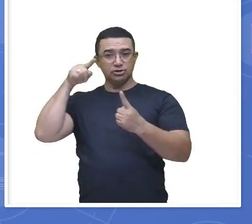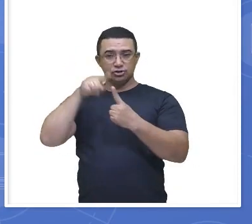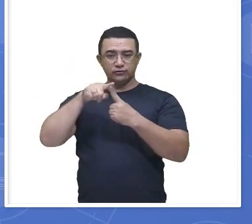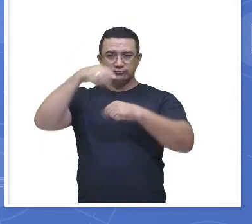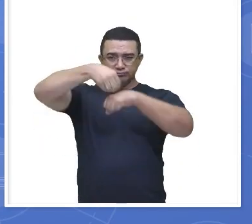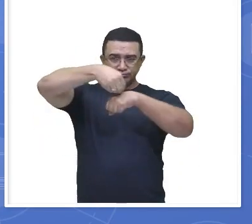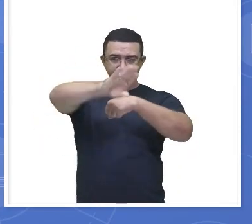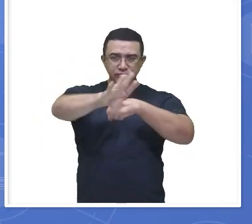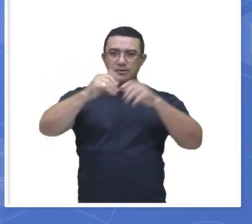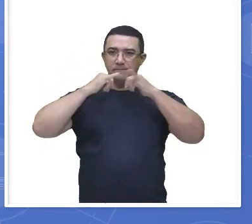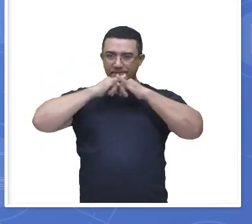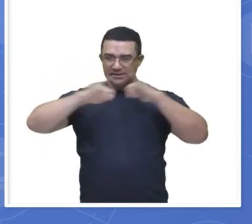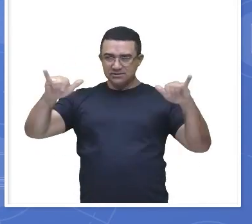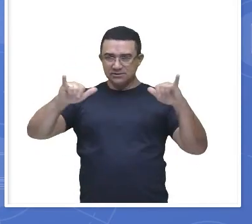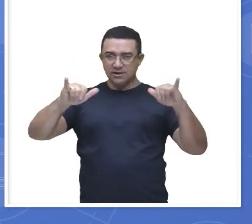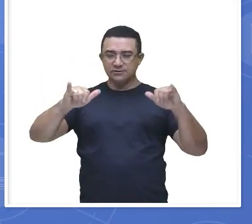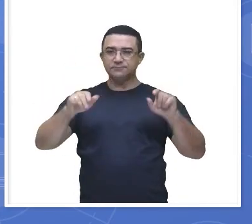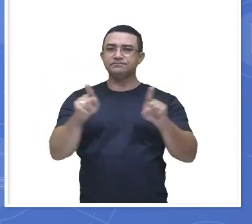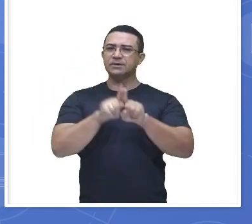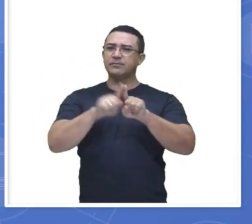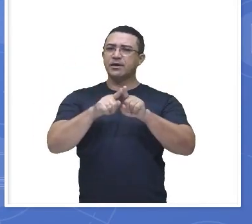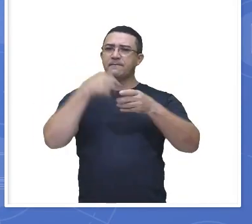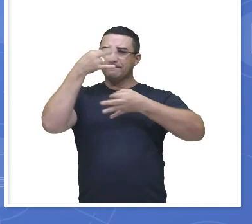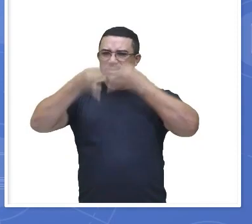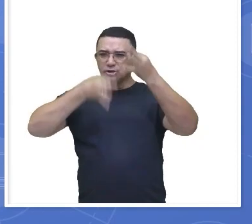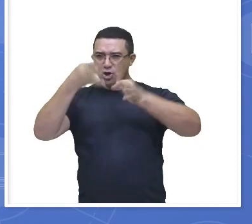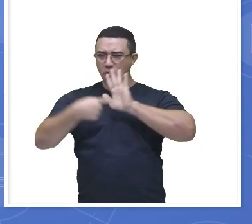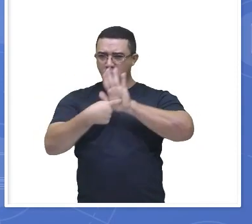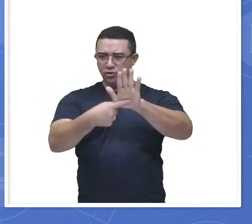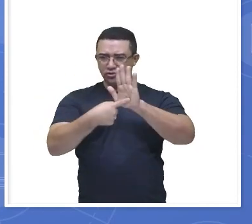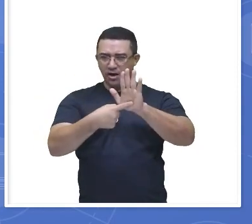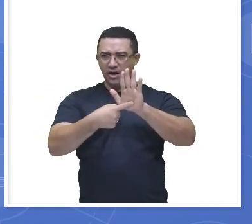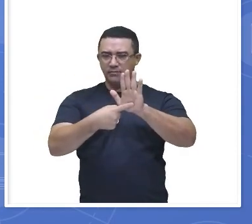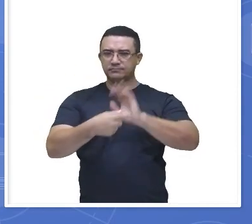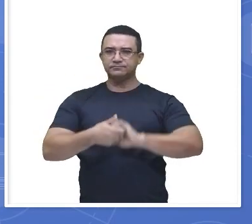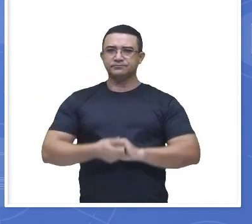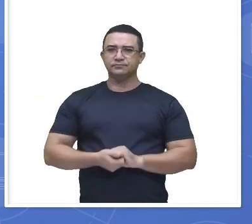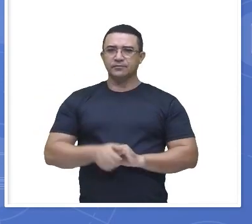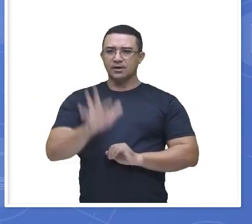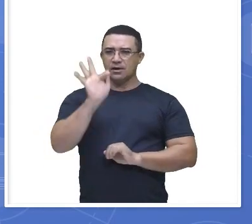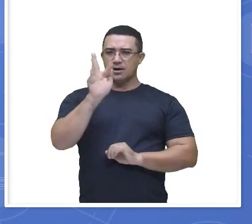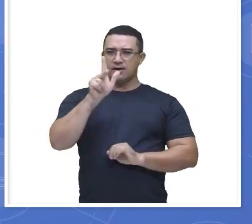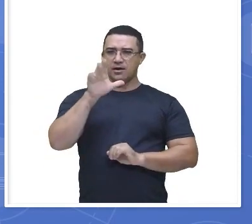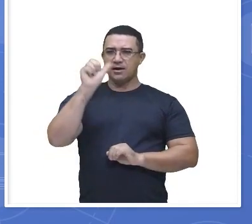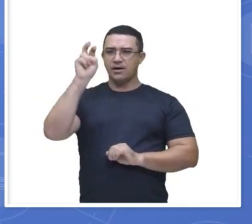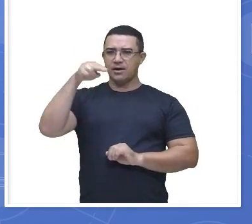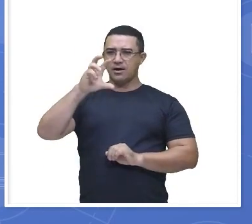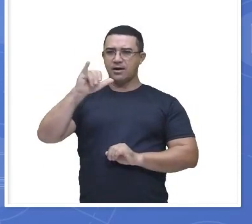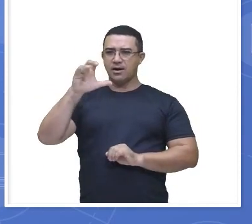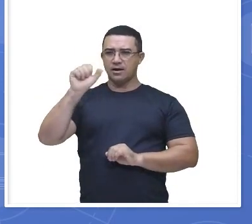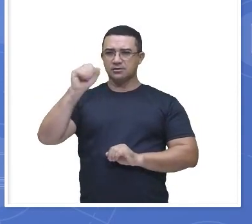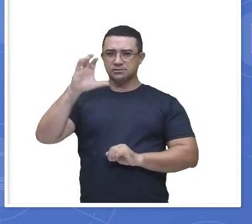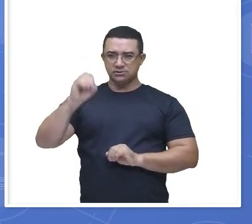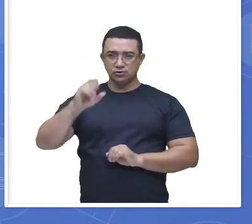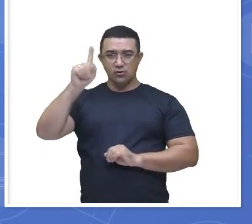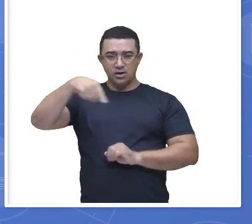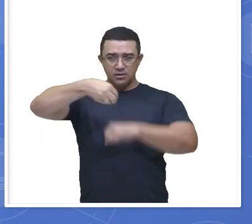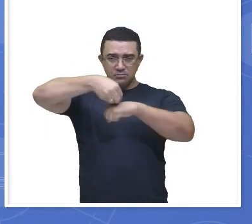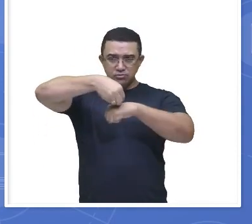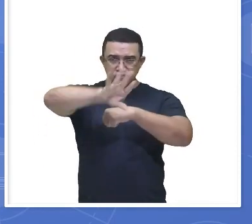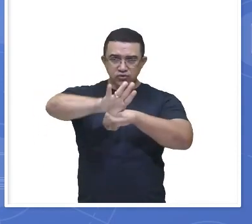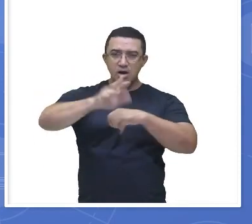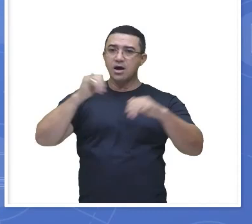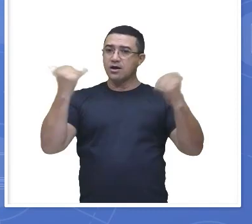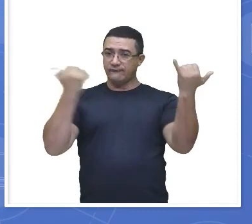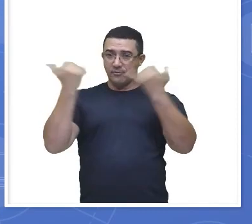Paulo, André, expressar uma opinião com argumentos. Francisco vai dizer que é passar uma informação